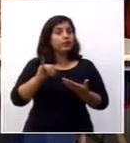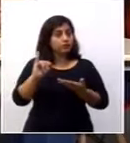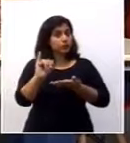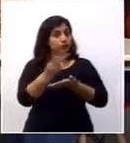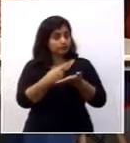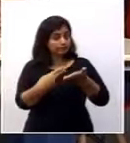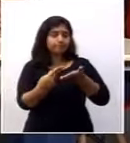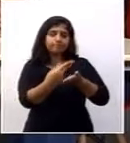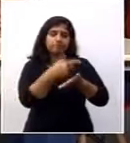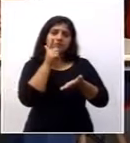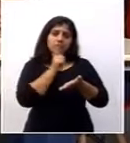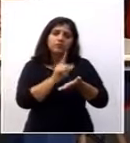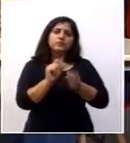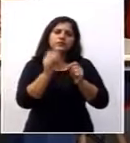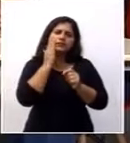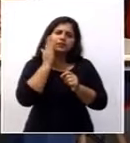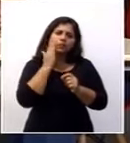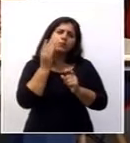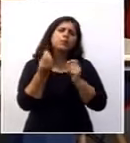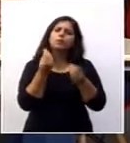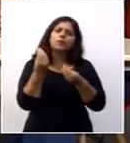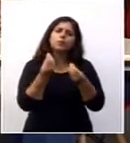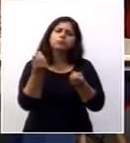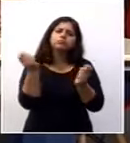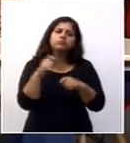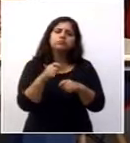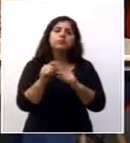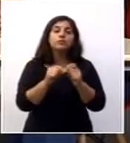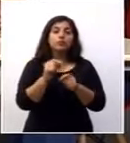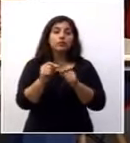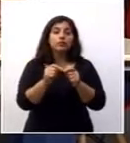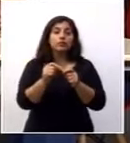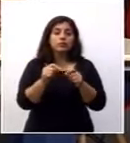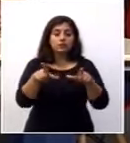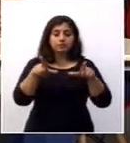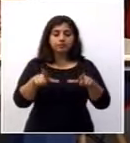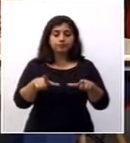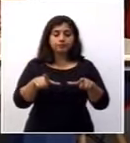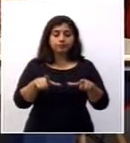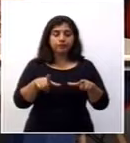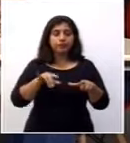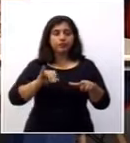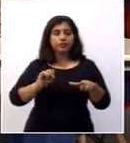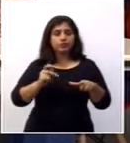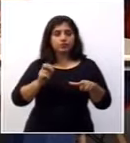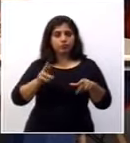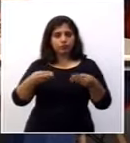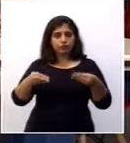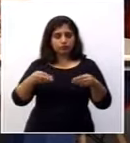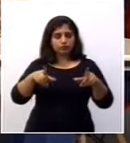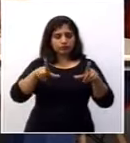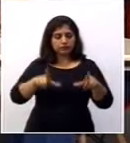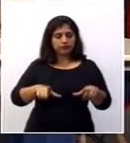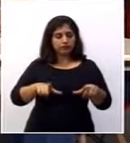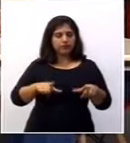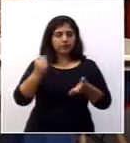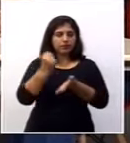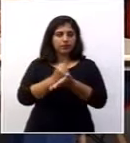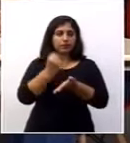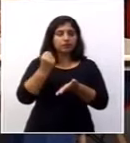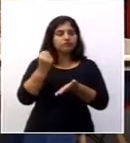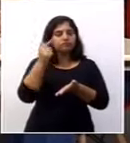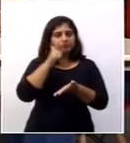também, Sim. sabia? A gente sabe como que a gente pode fazer a ilustração? Com aquelas bandejinhas de isopor. A gente Fazer, montar o carimbinho